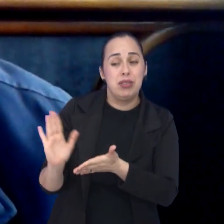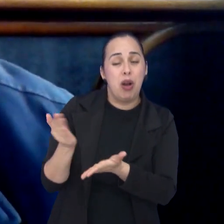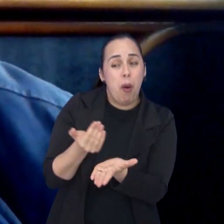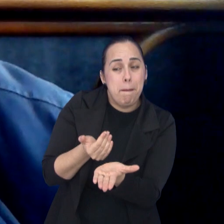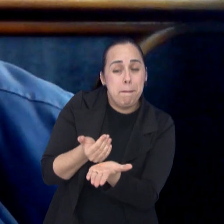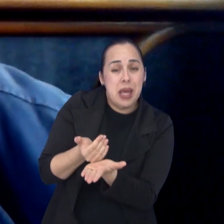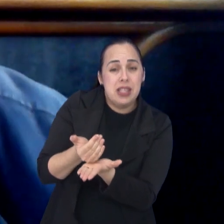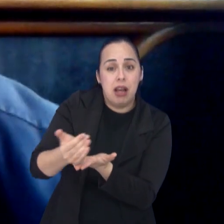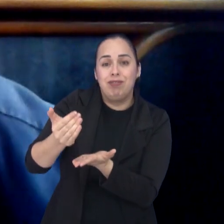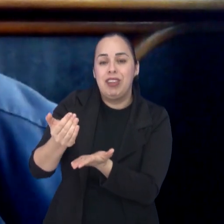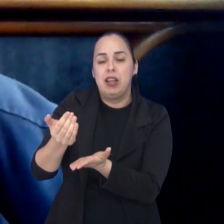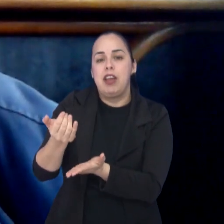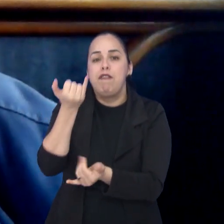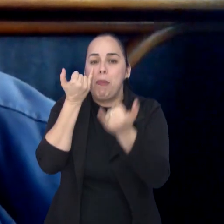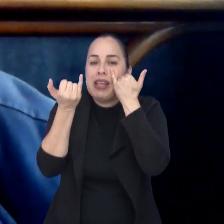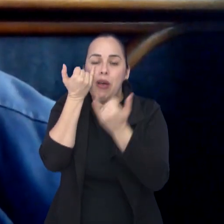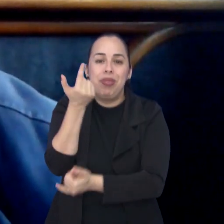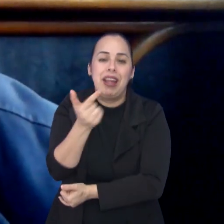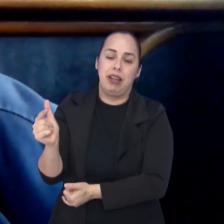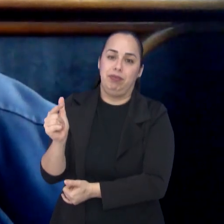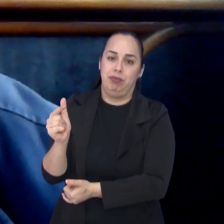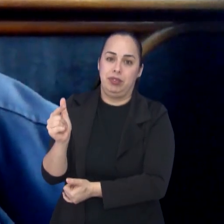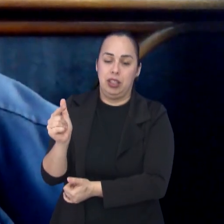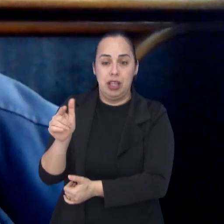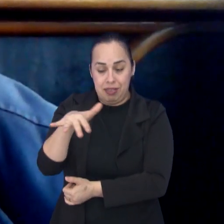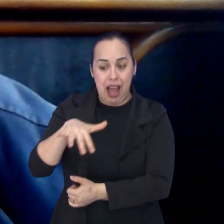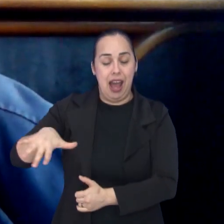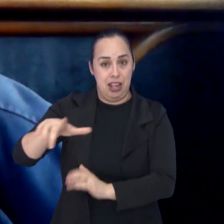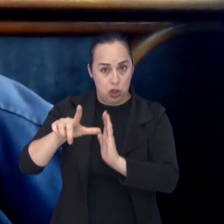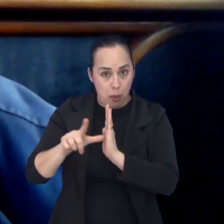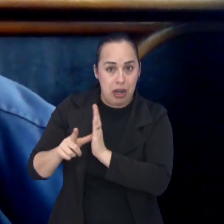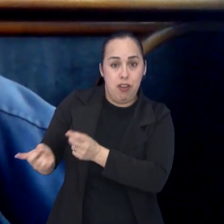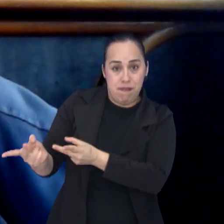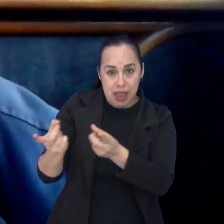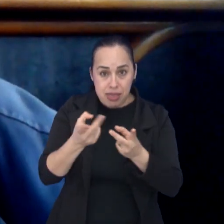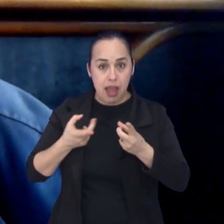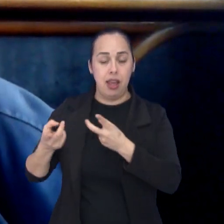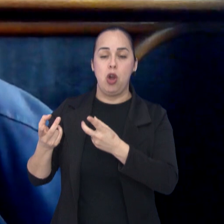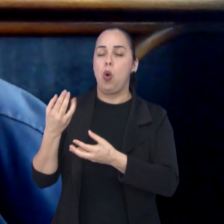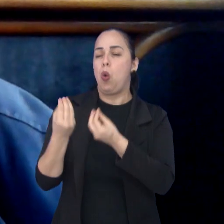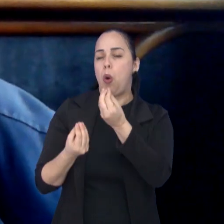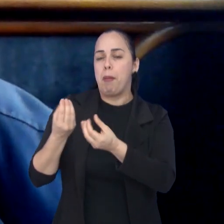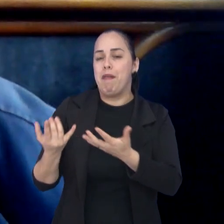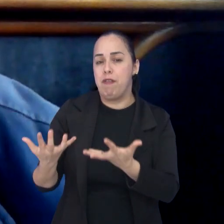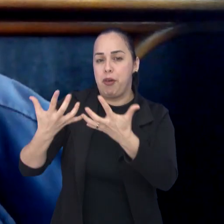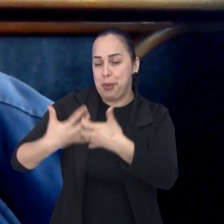precisam de mais informações, todas do comércio varejista, como é que funciona isso,